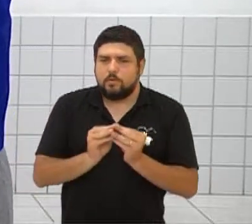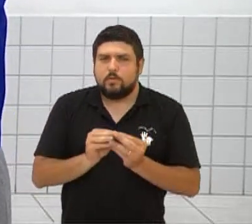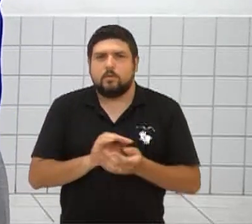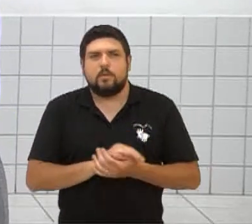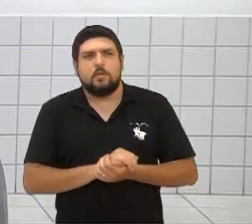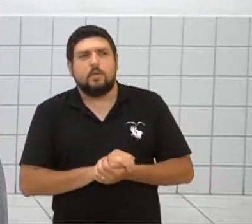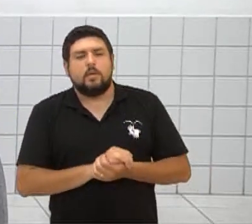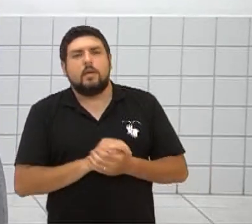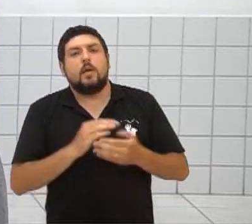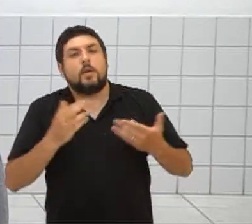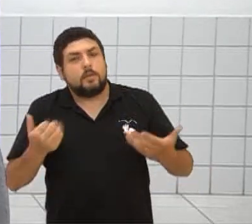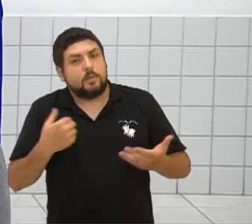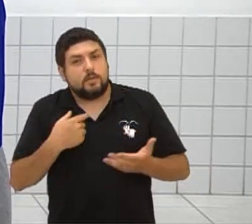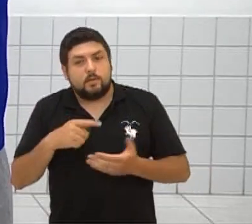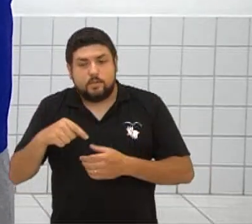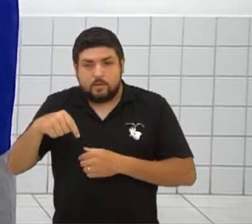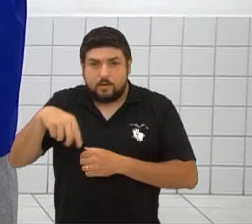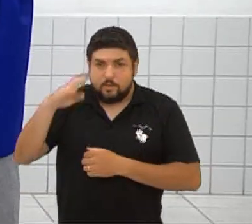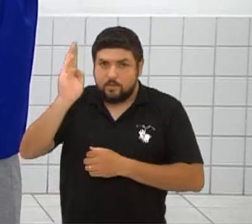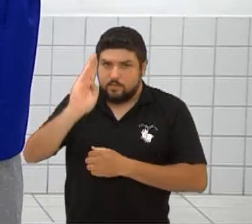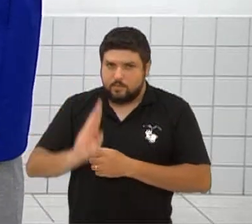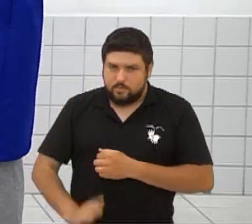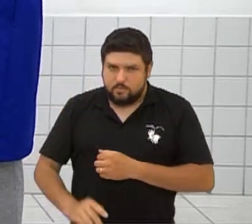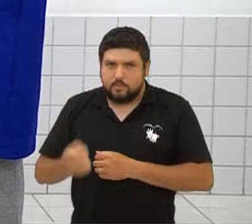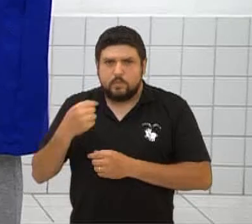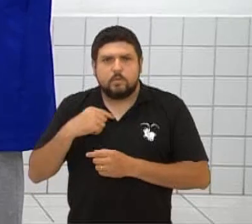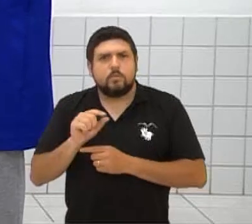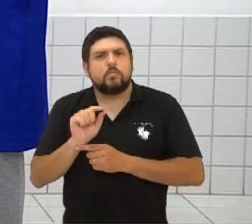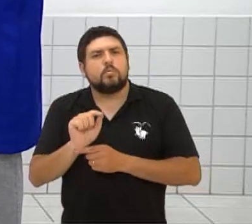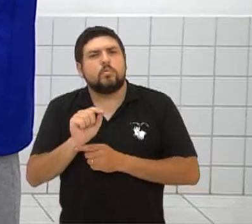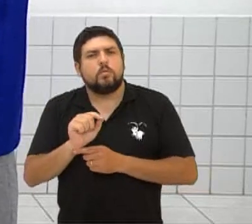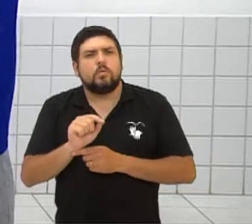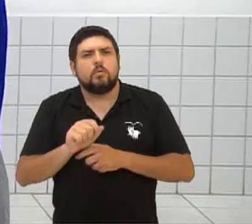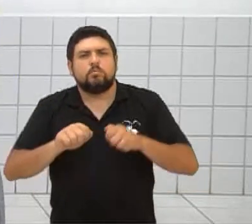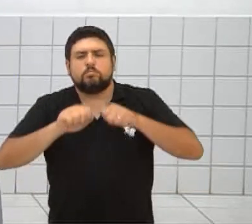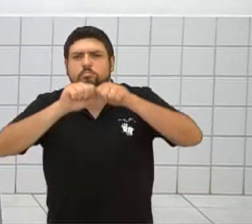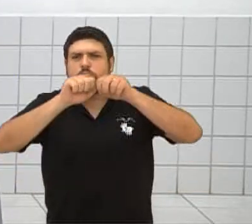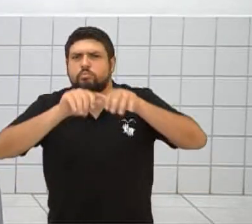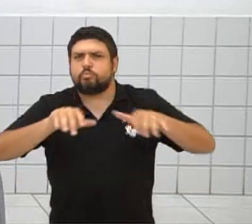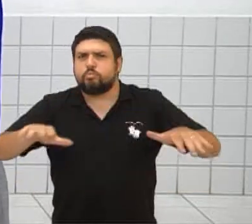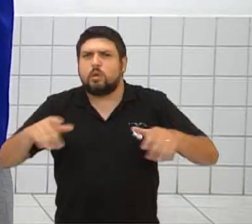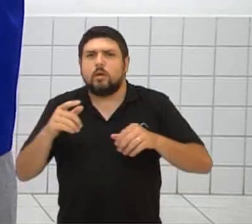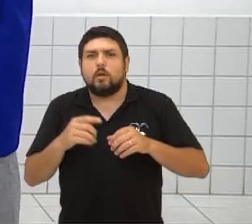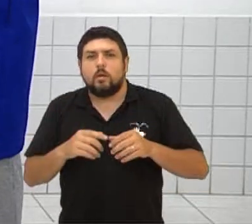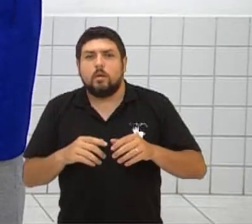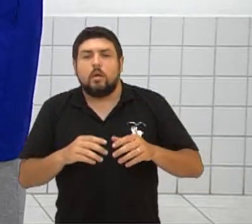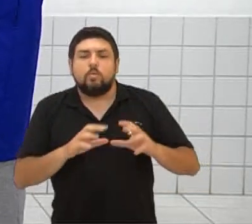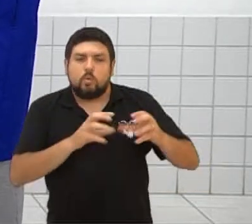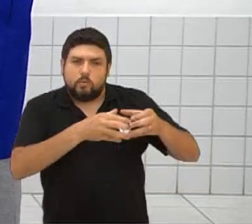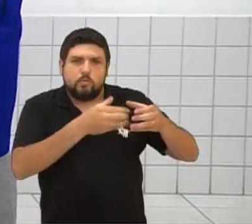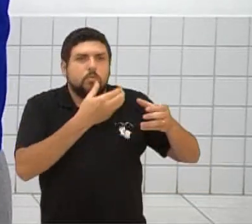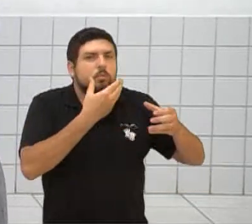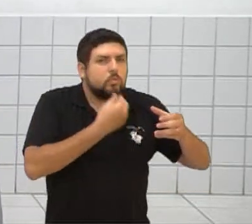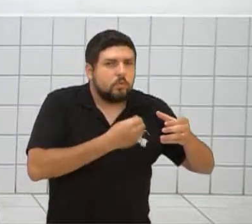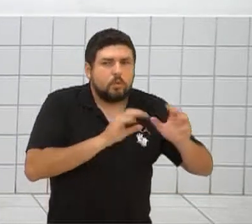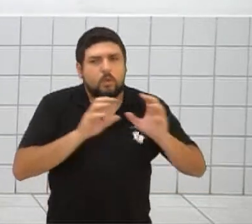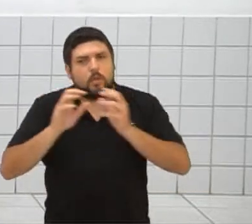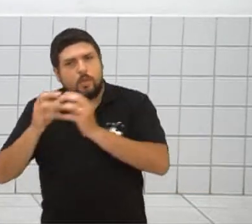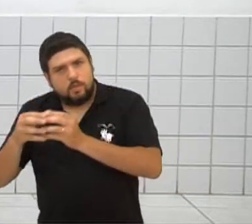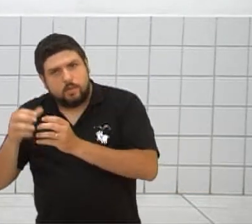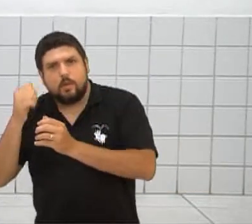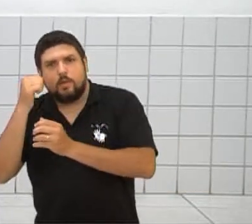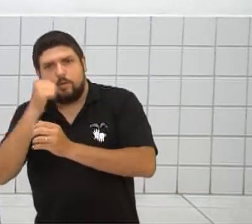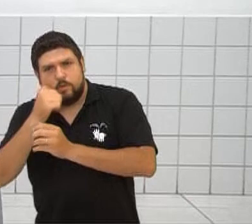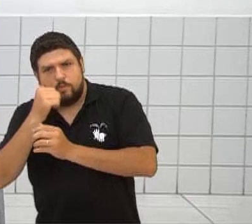que o fato do Brasil ter sido uma potência, e ainda tem hoje a potência olímpica, tanto no masculino e no feminino, então a gente tem aí